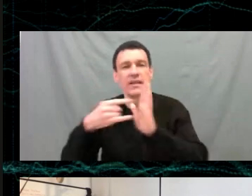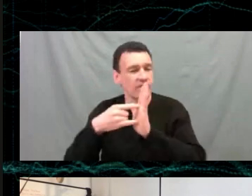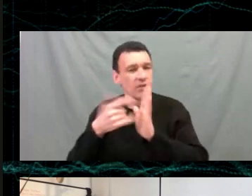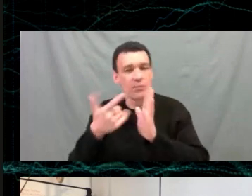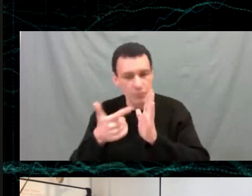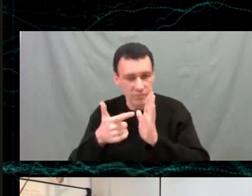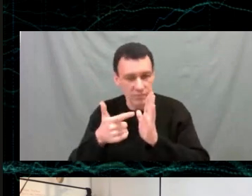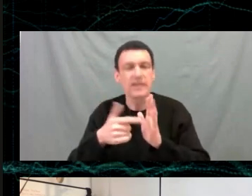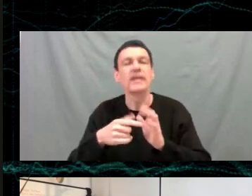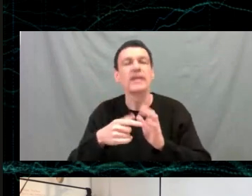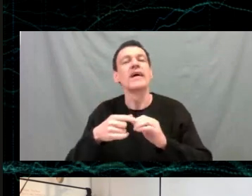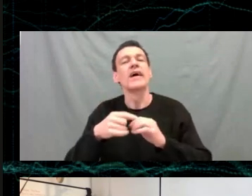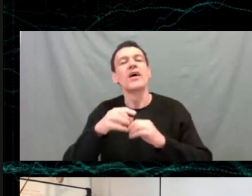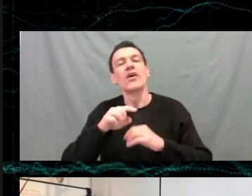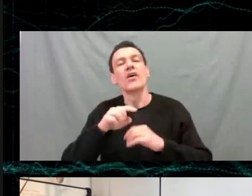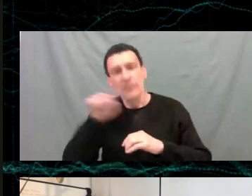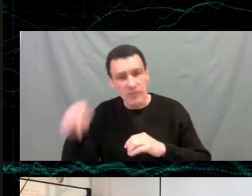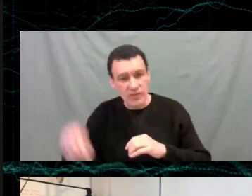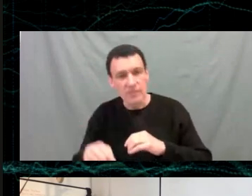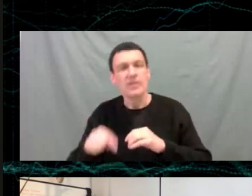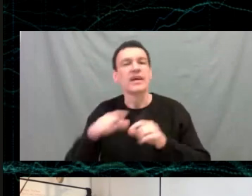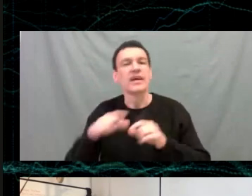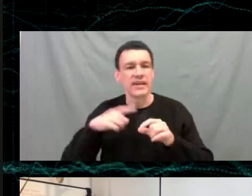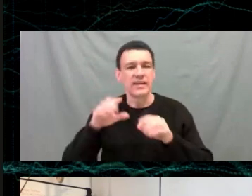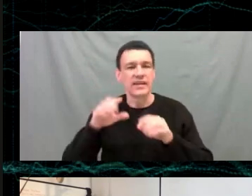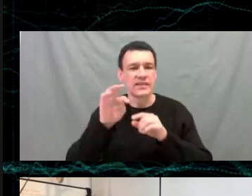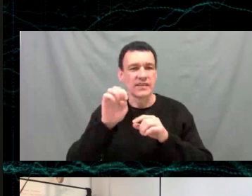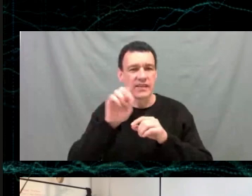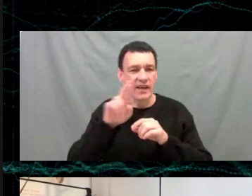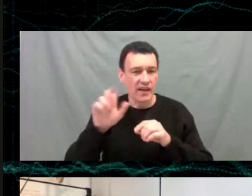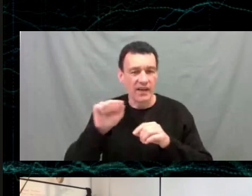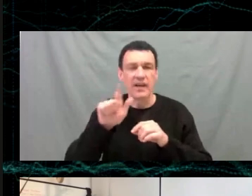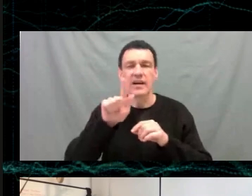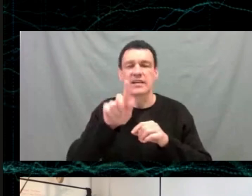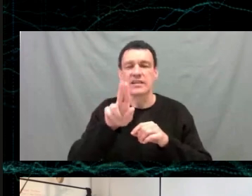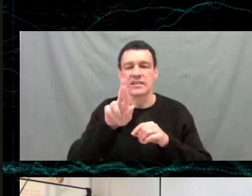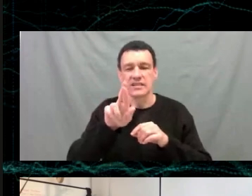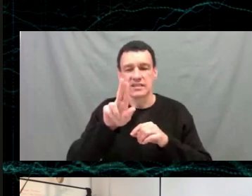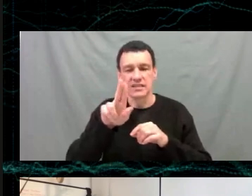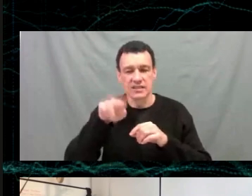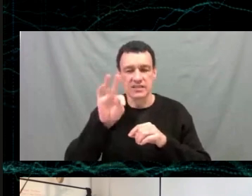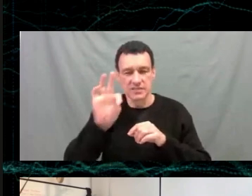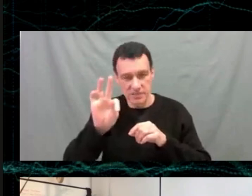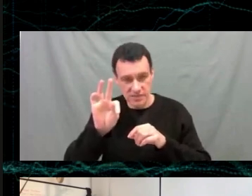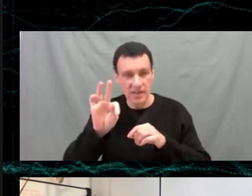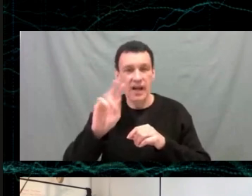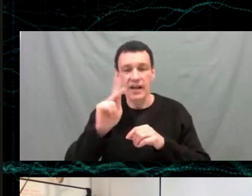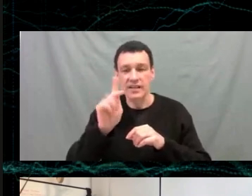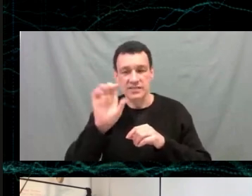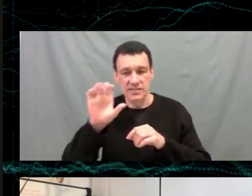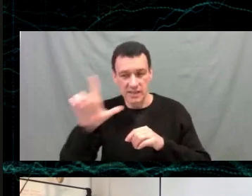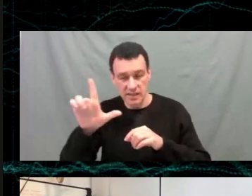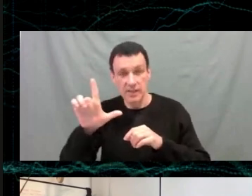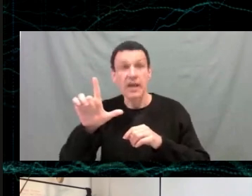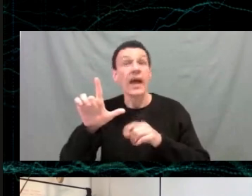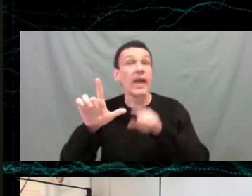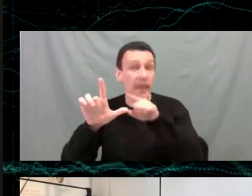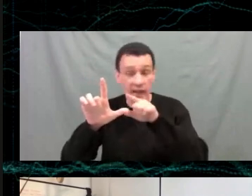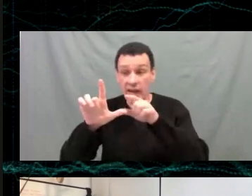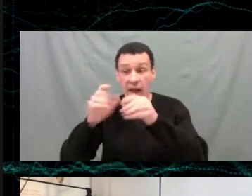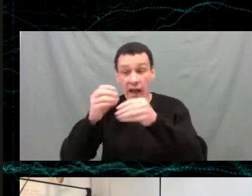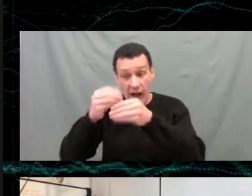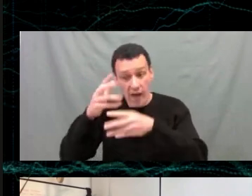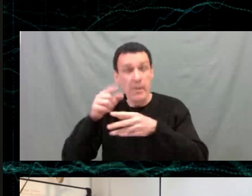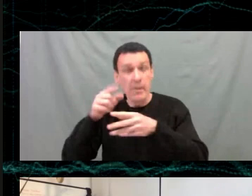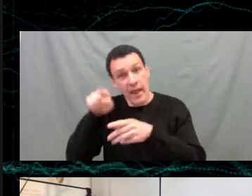tô no TerraGrant. Aqui tem um TerraGrant HCL. Então ele vai vir até aqui e ler esse arquivo. E olha que